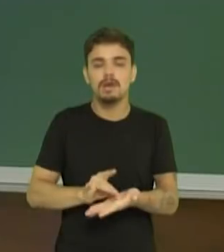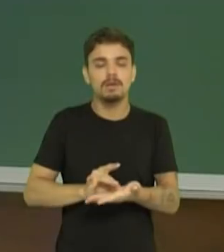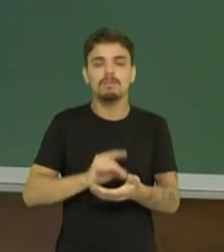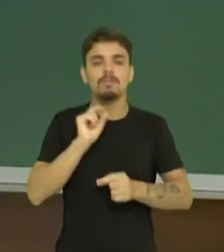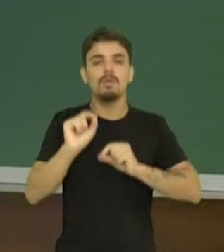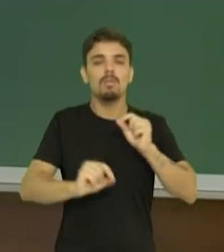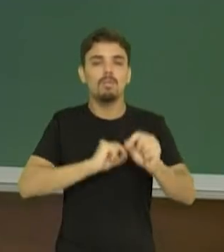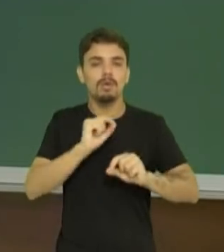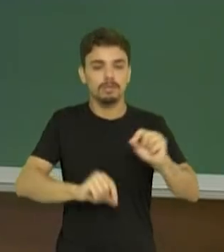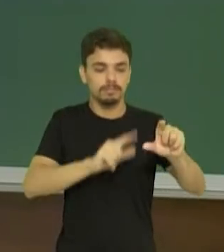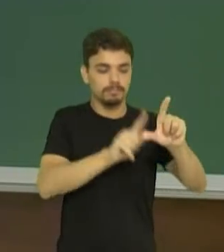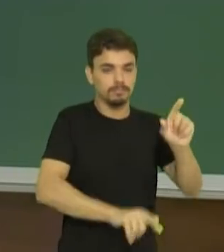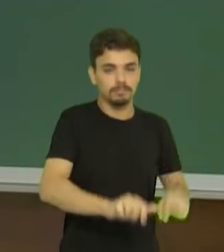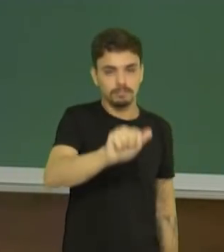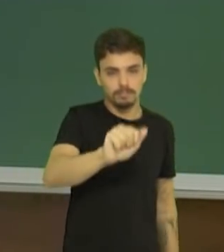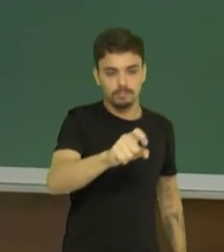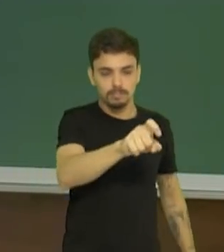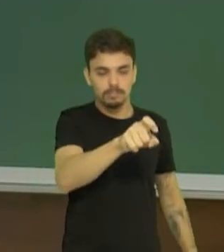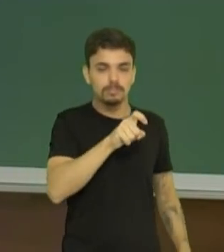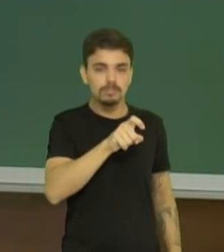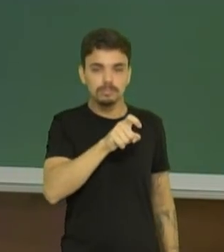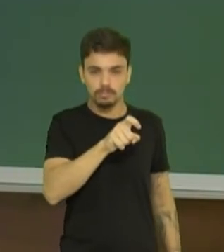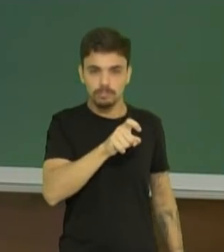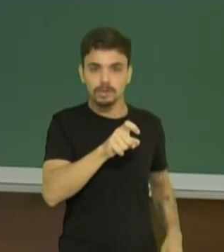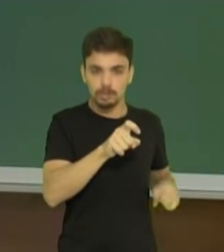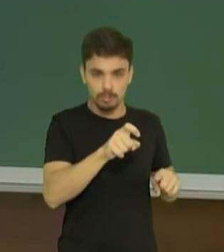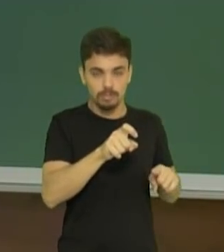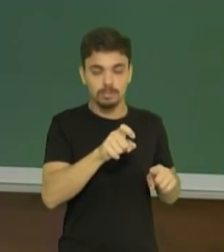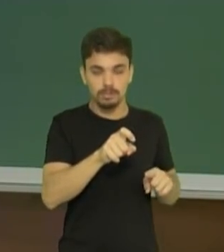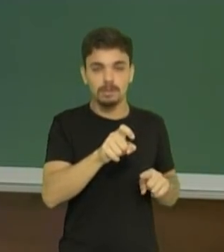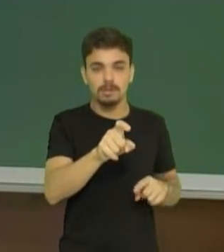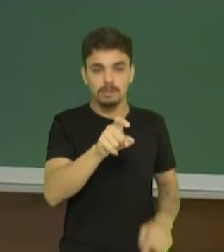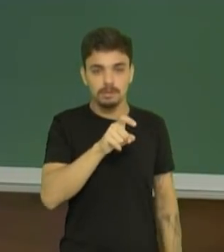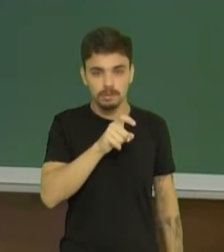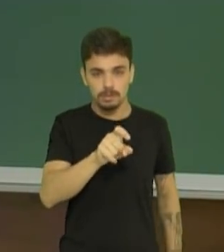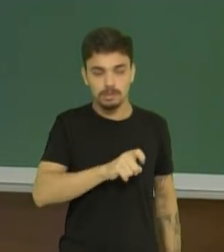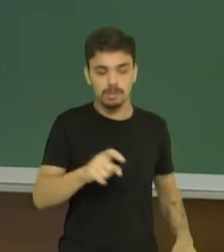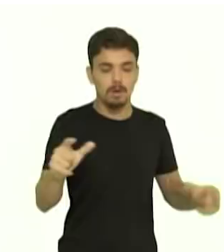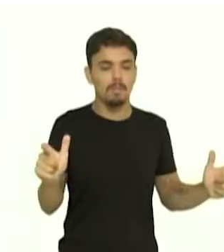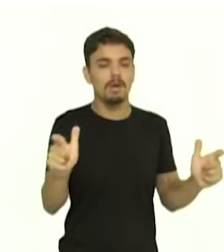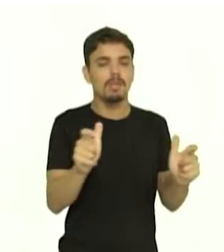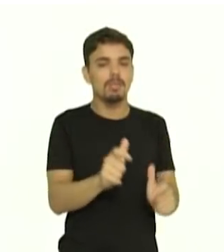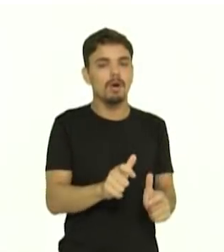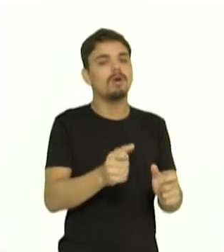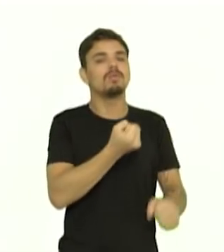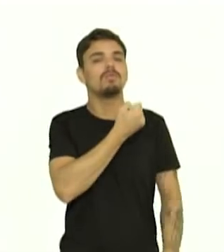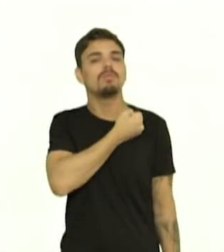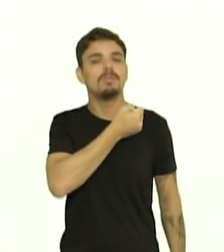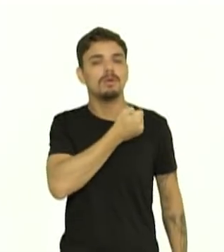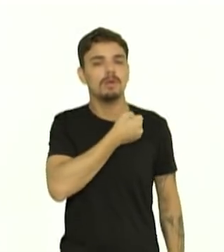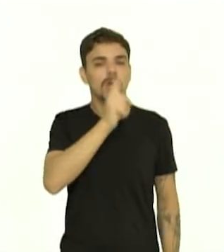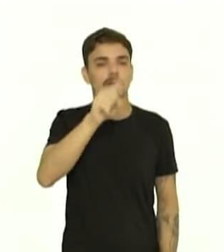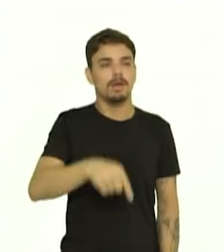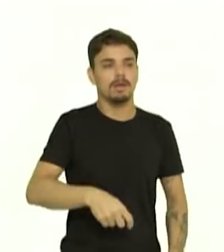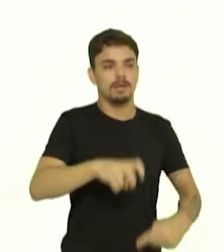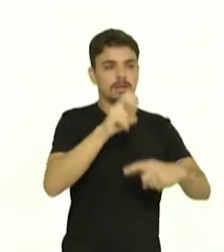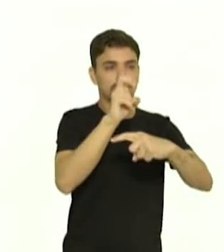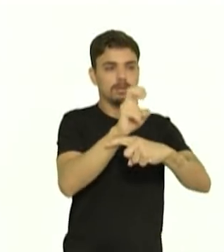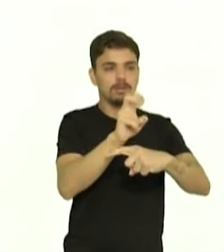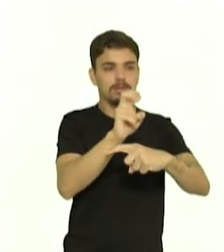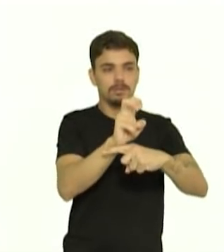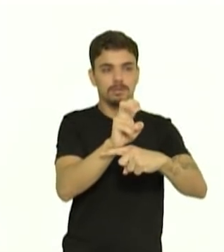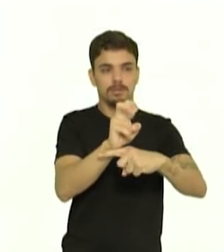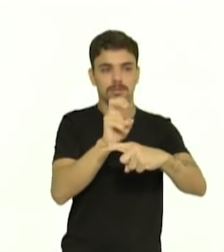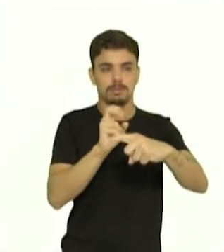na letra A, o x, que é o menor elemento que eu vou considerar, é 5 11avos e